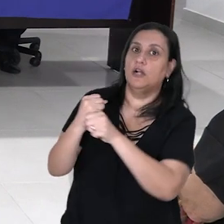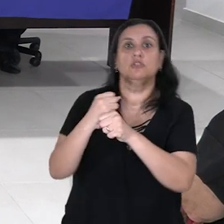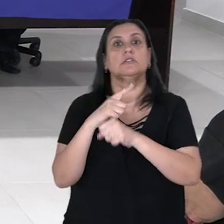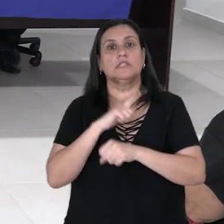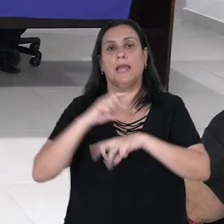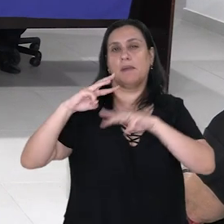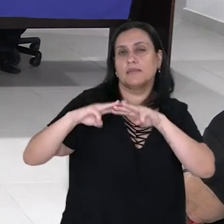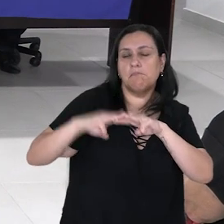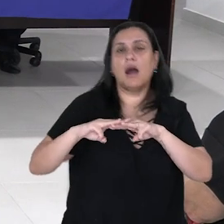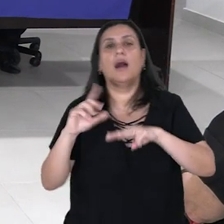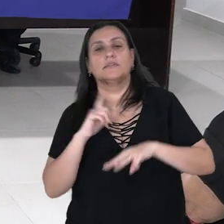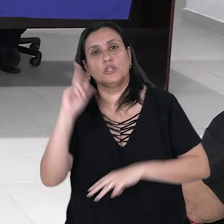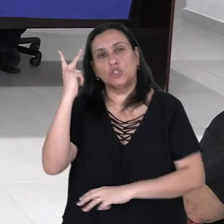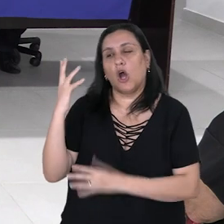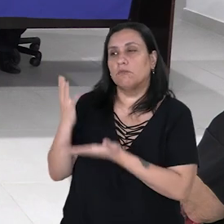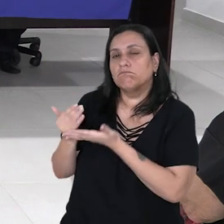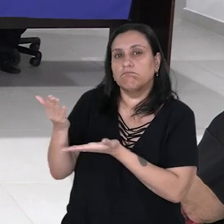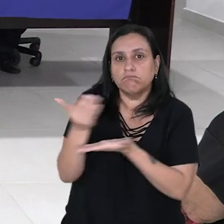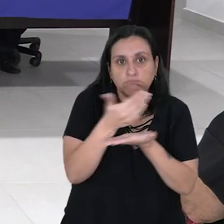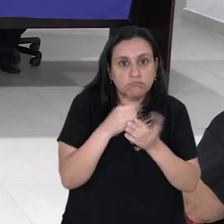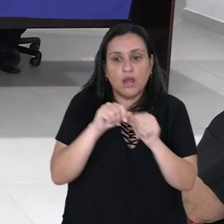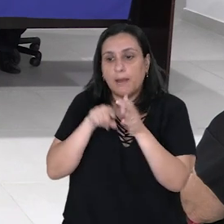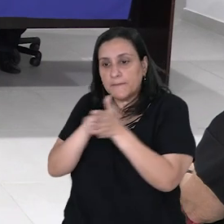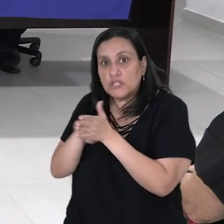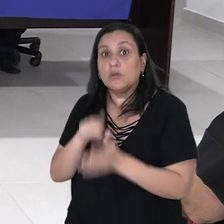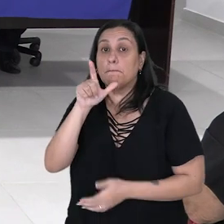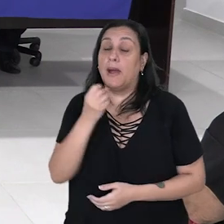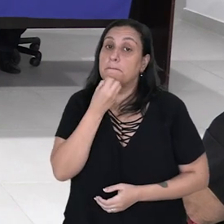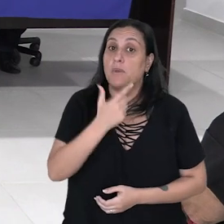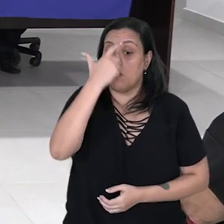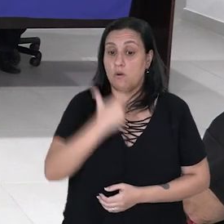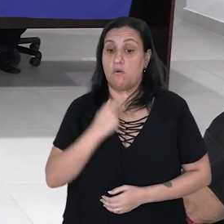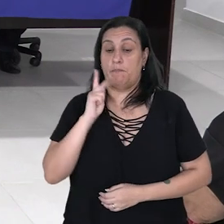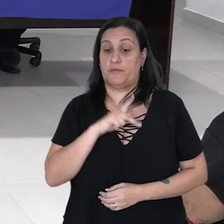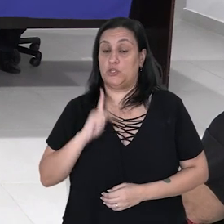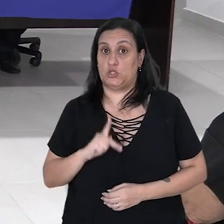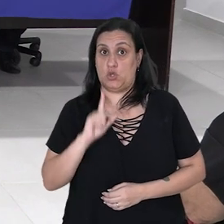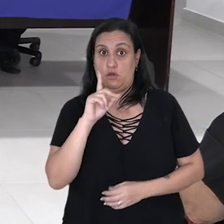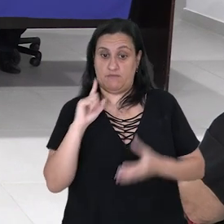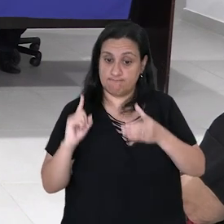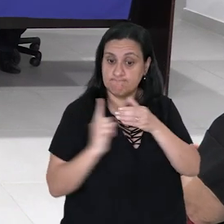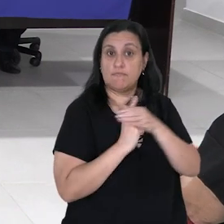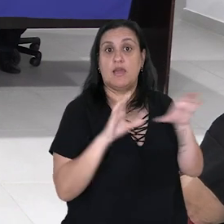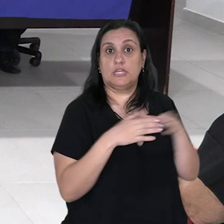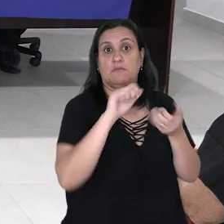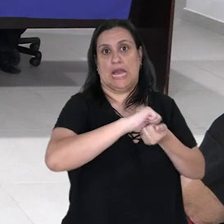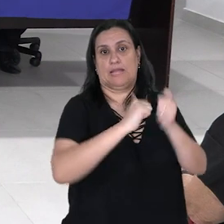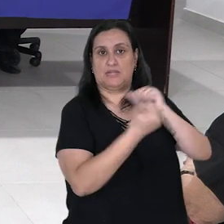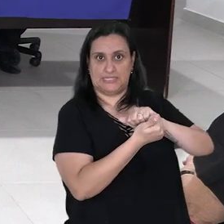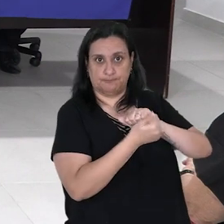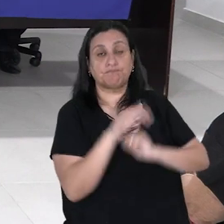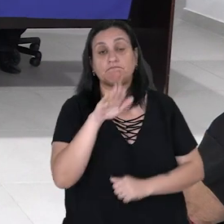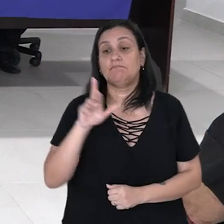de matemática, livro de história, o ideal é que seja, mas que seja sempre um professor, né, porque tem todo o conhecimento e tudo mais. E